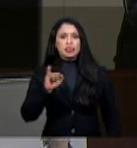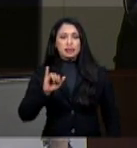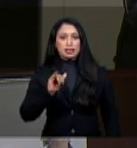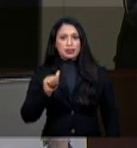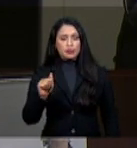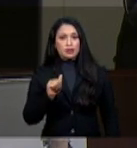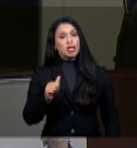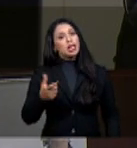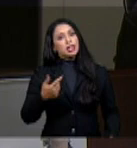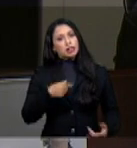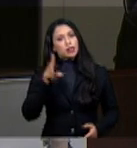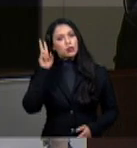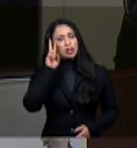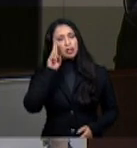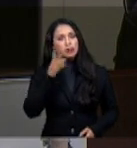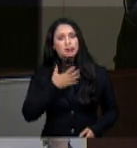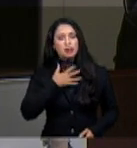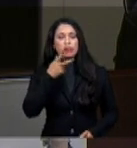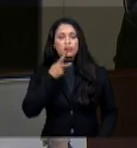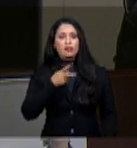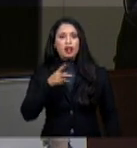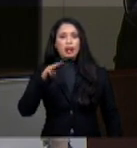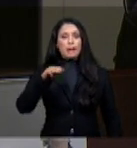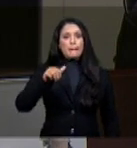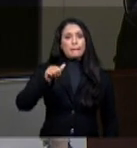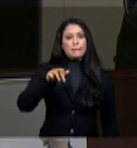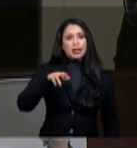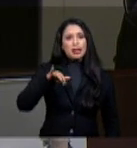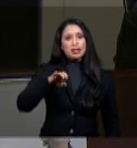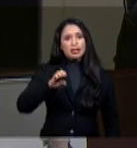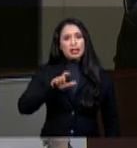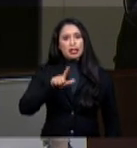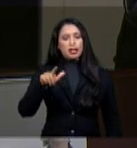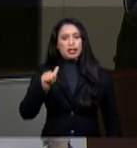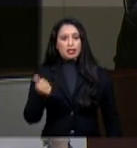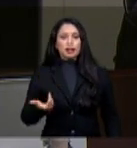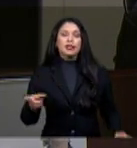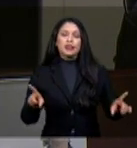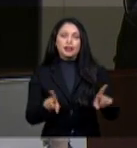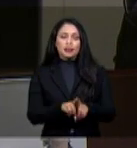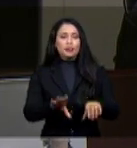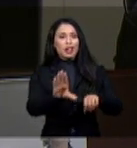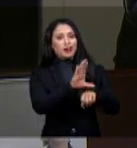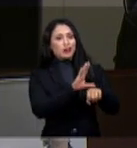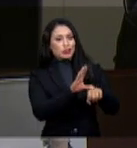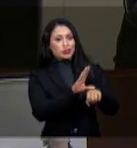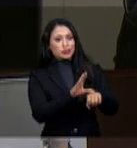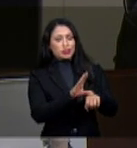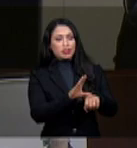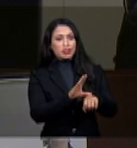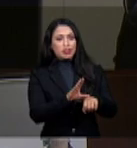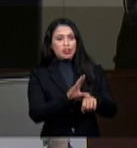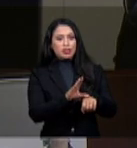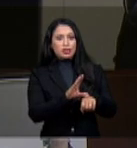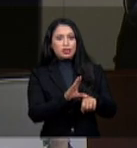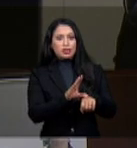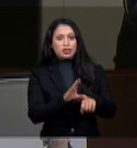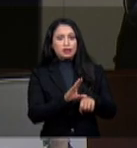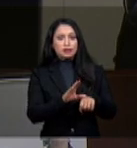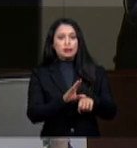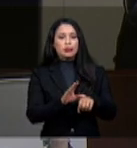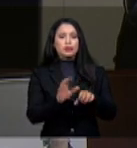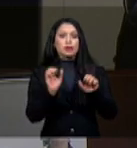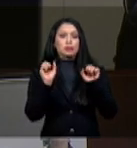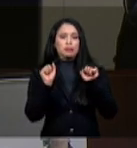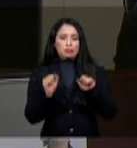Franco. Que a poderosa e laica deusa Constituição abençoe e conduza